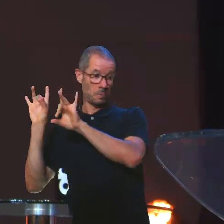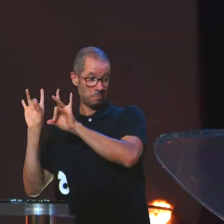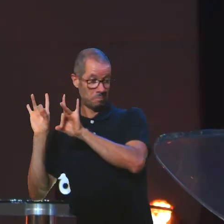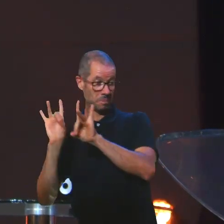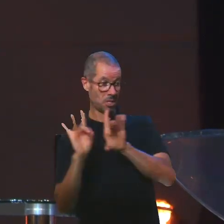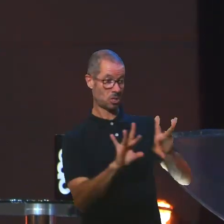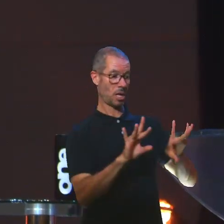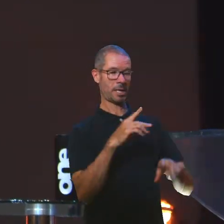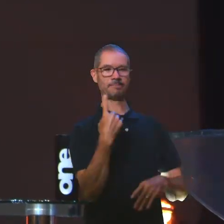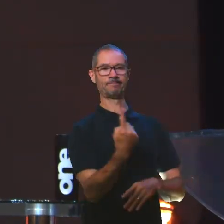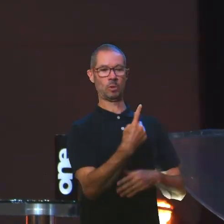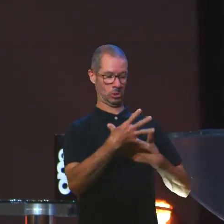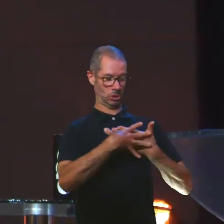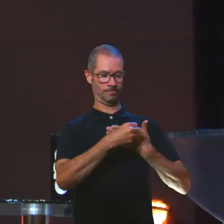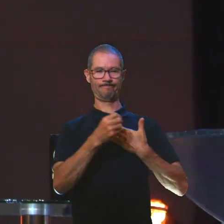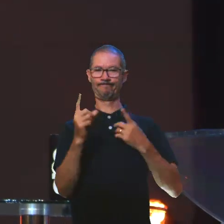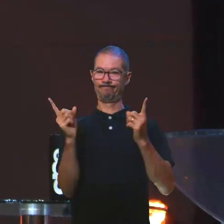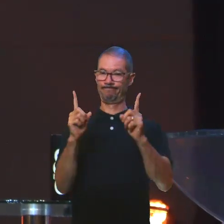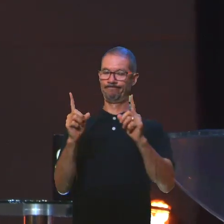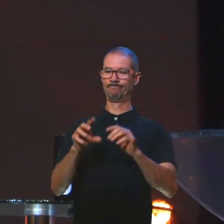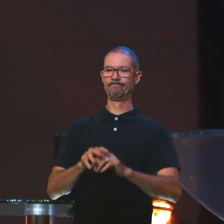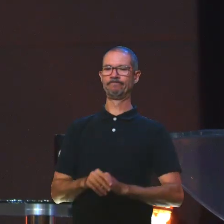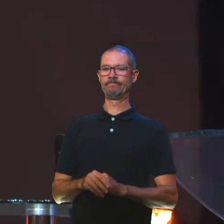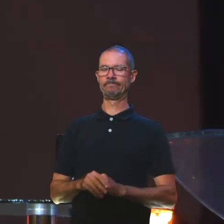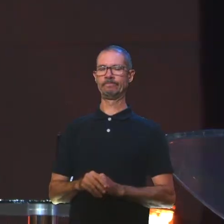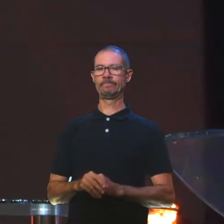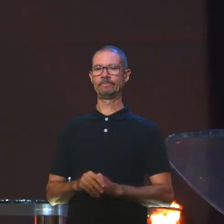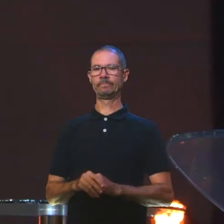deixarei órfãos.